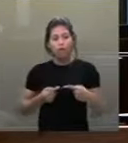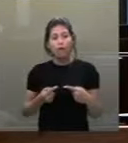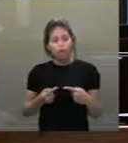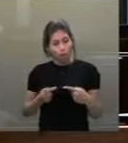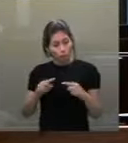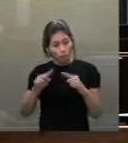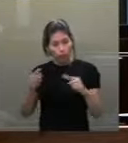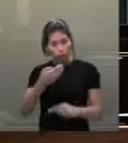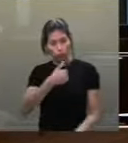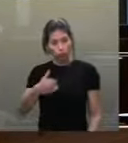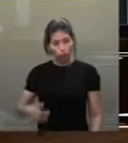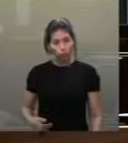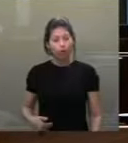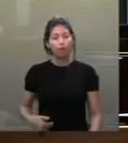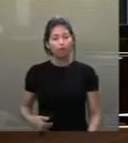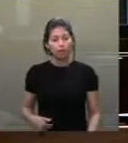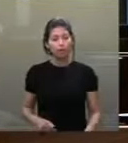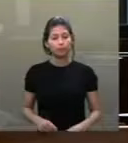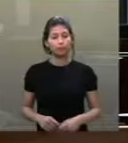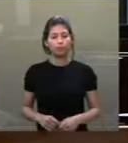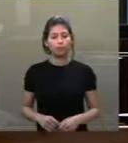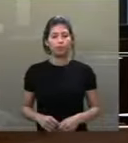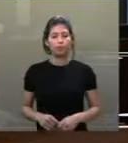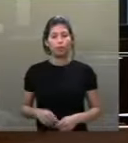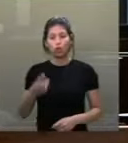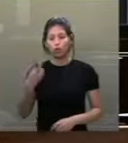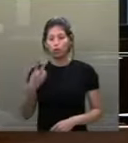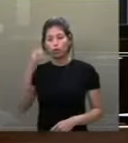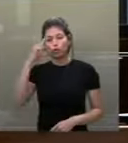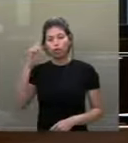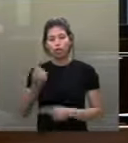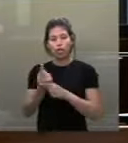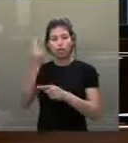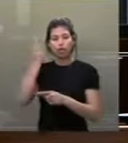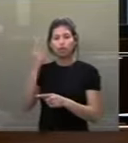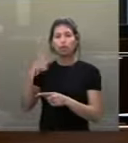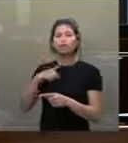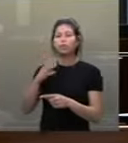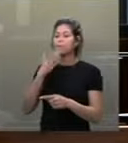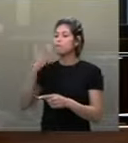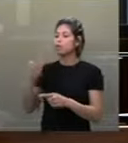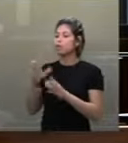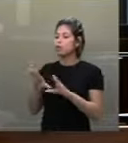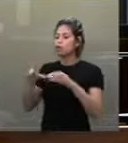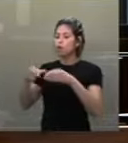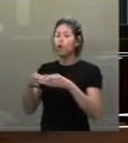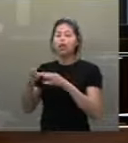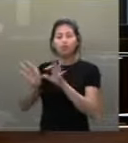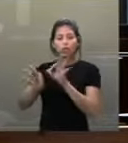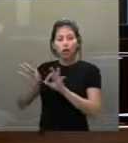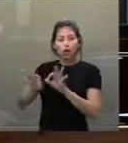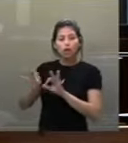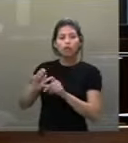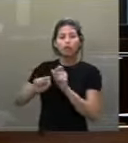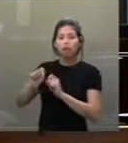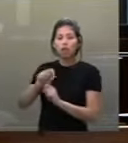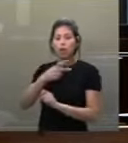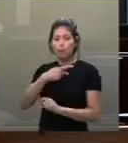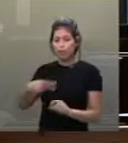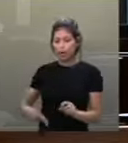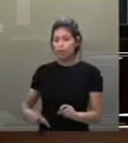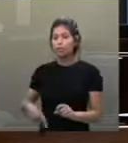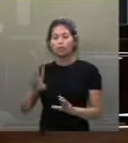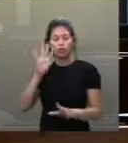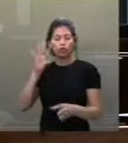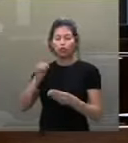inclusive recentemente, agora há 2 dias atrás, pediu à equipe toda que se reunisse para buscar uma solução melhor, presidente, e concluiu que